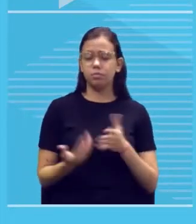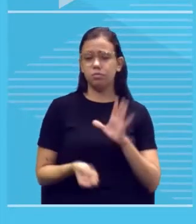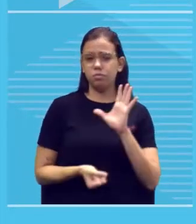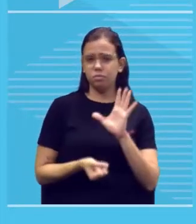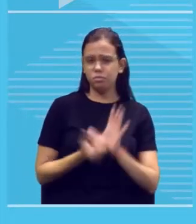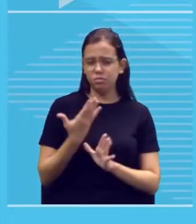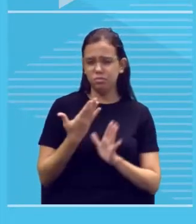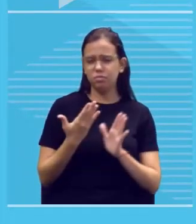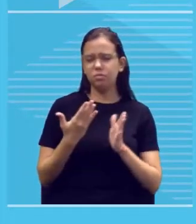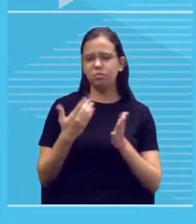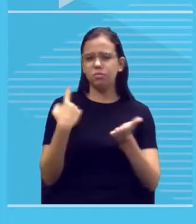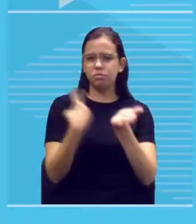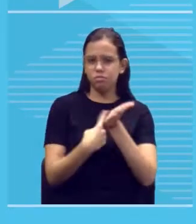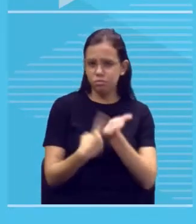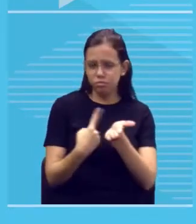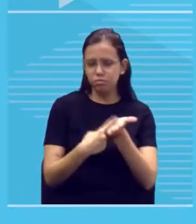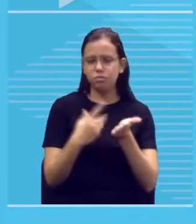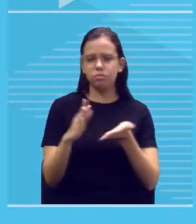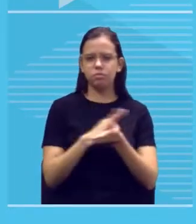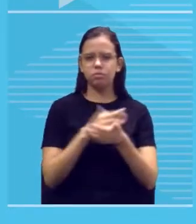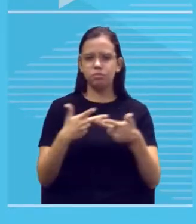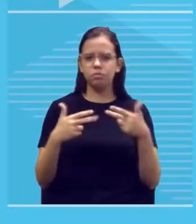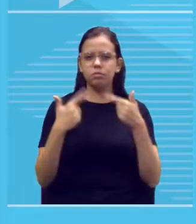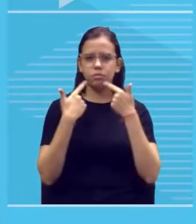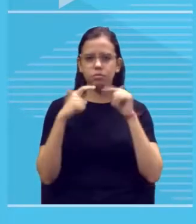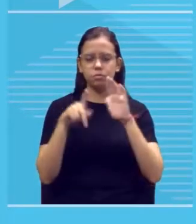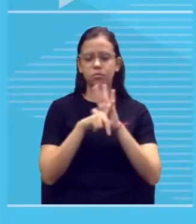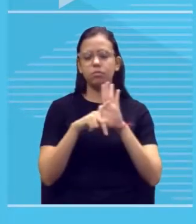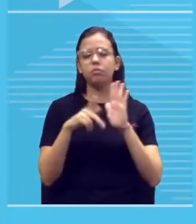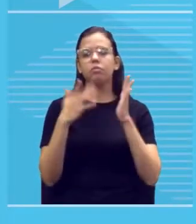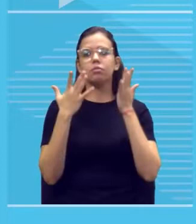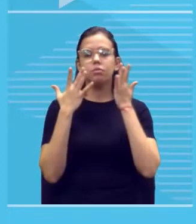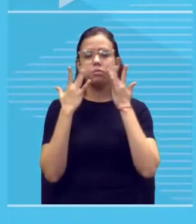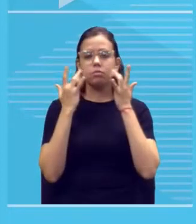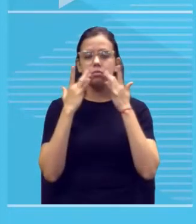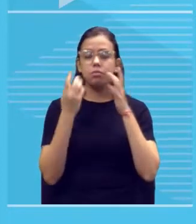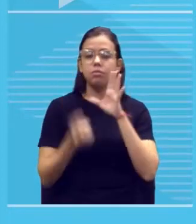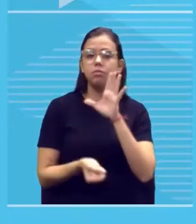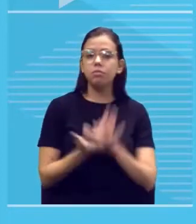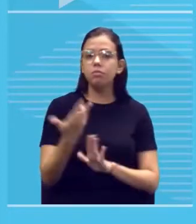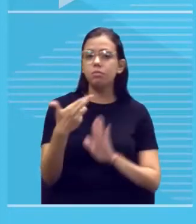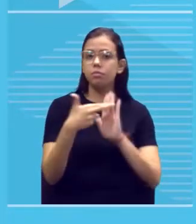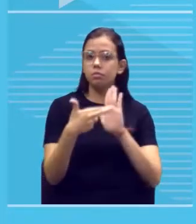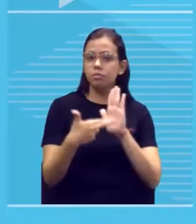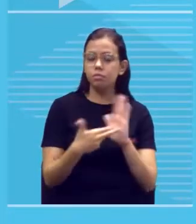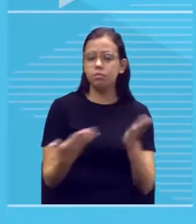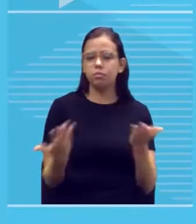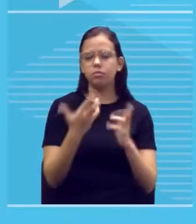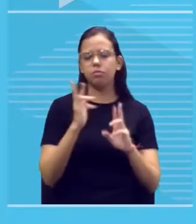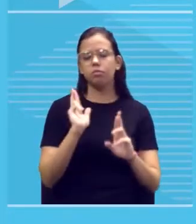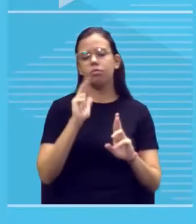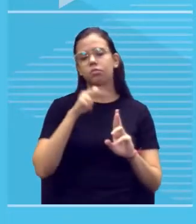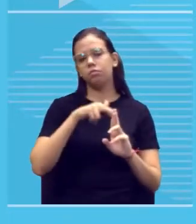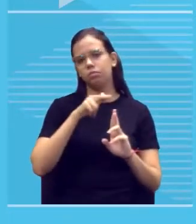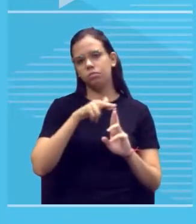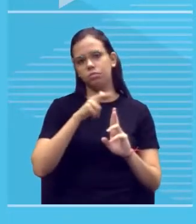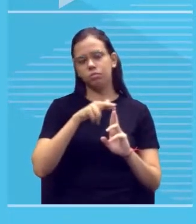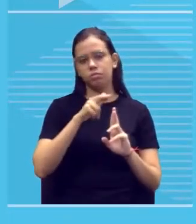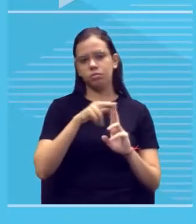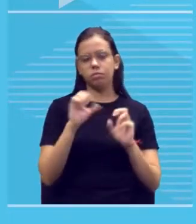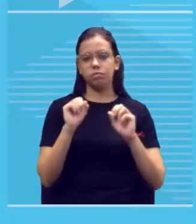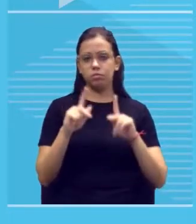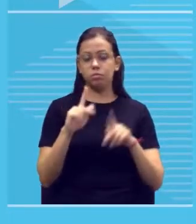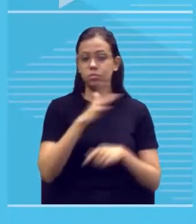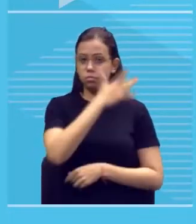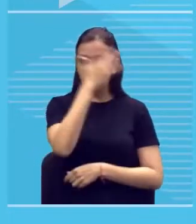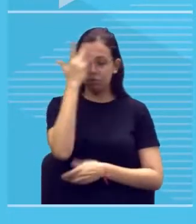na linguagem teatral que que criaram parâmetros e foram referências Ok e